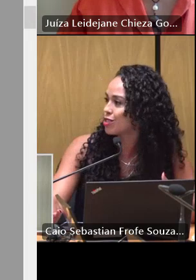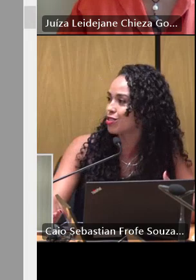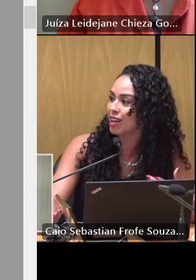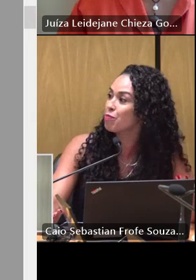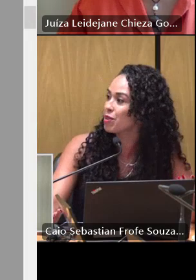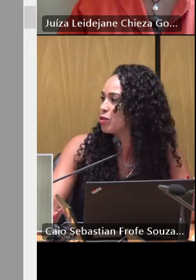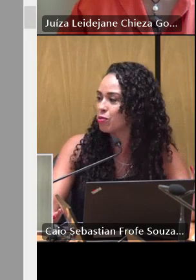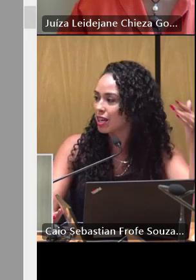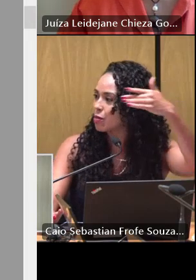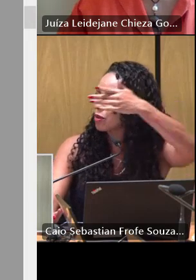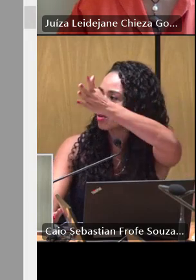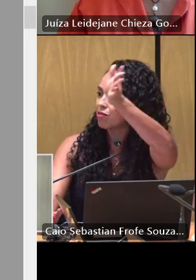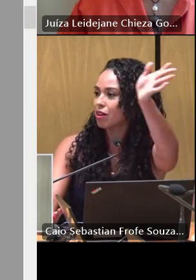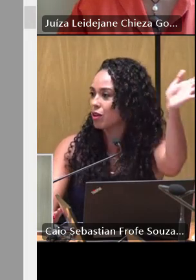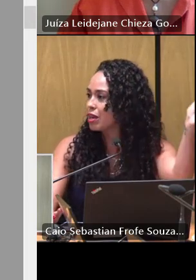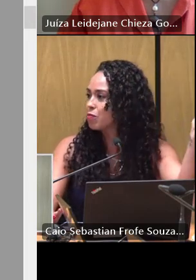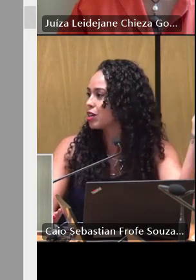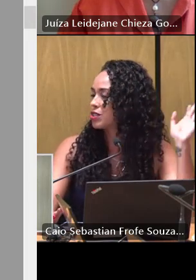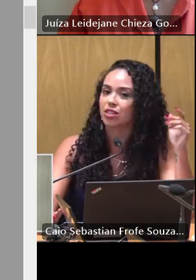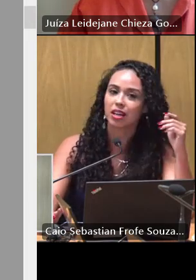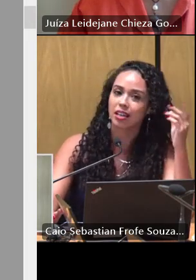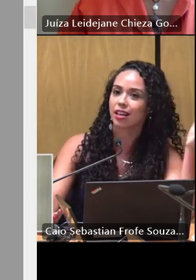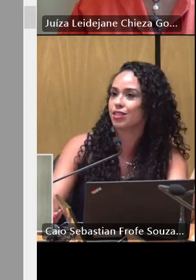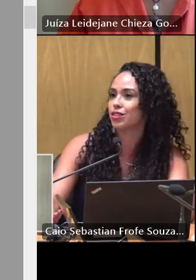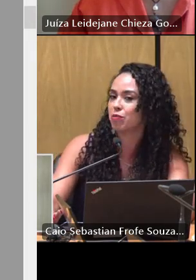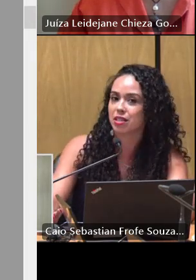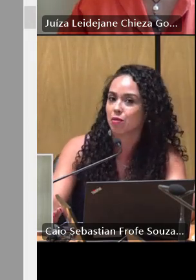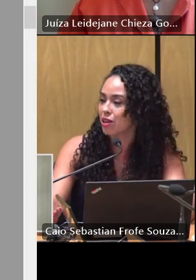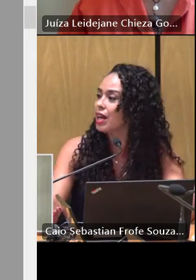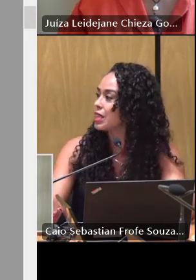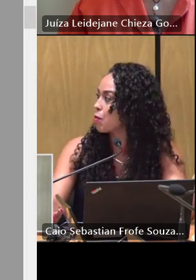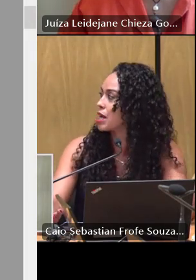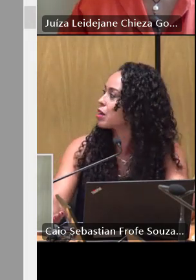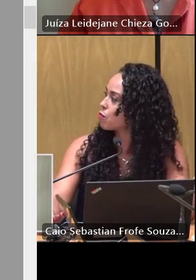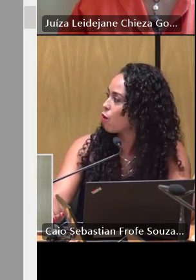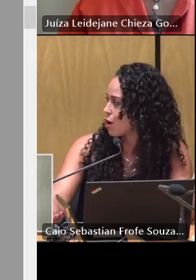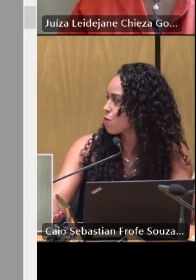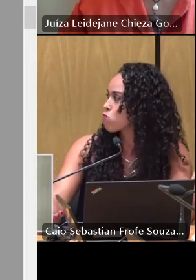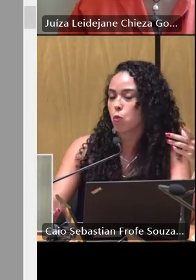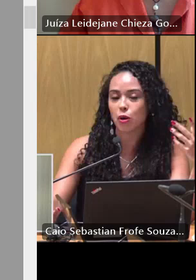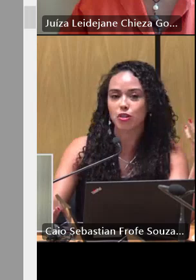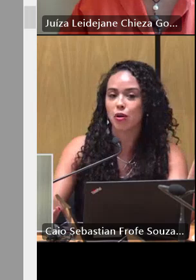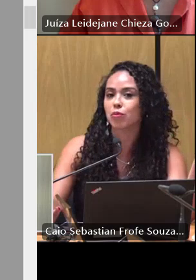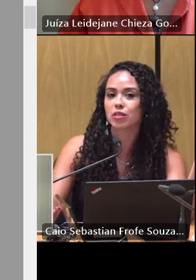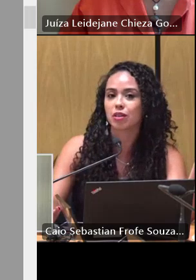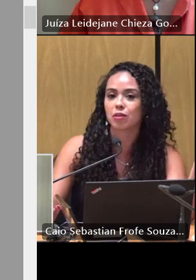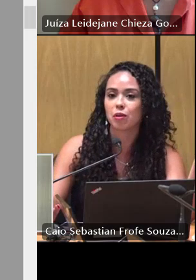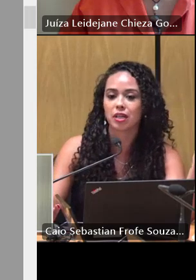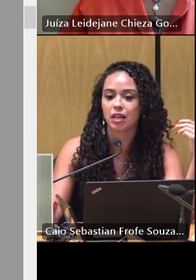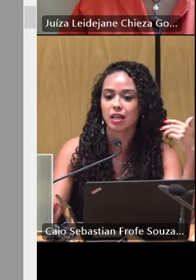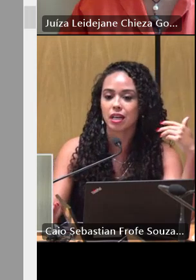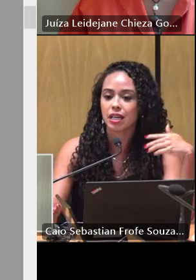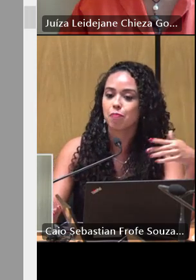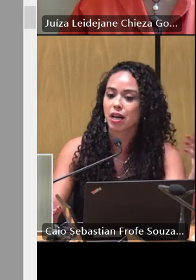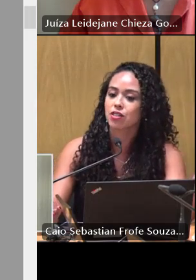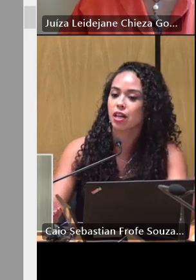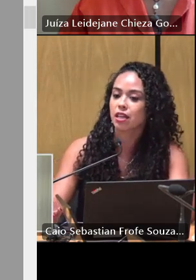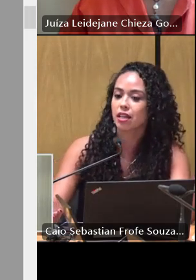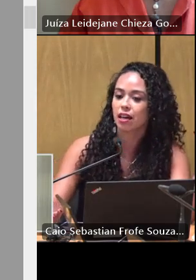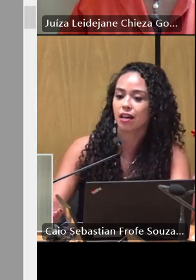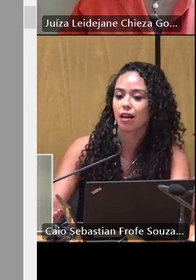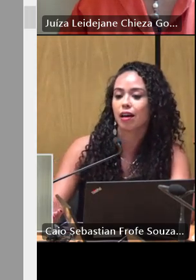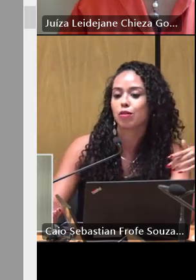a gente vai caminhando por aqui pelo Bulevar Olímpico a gente chega ali na região por exemplo da Praça Mauá onde tem o museu da manhã e a partir dali